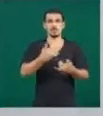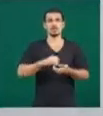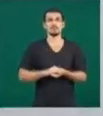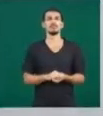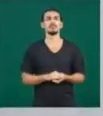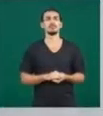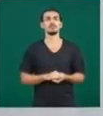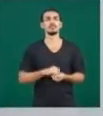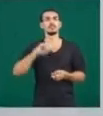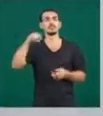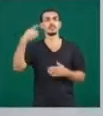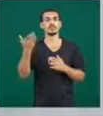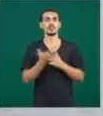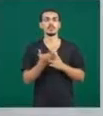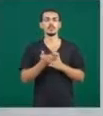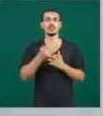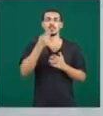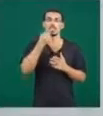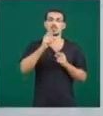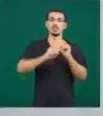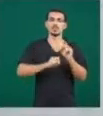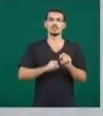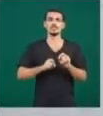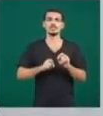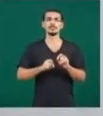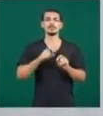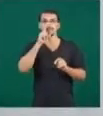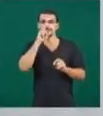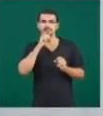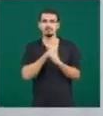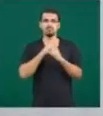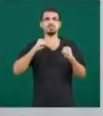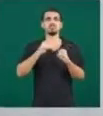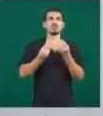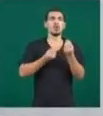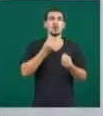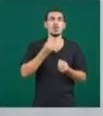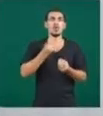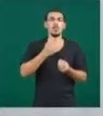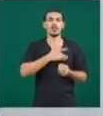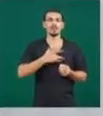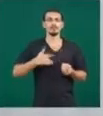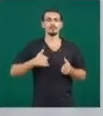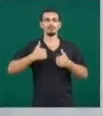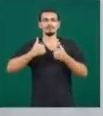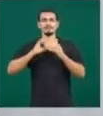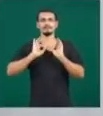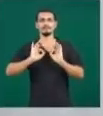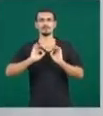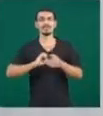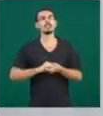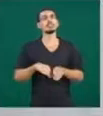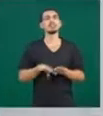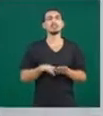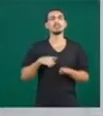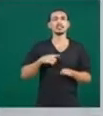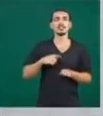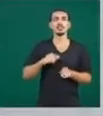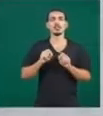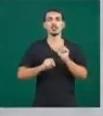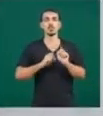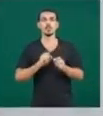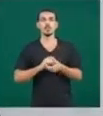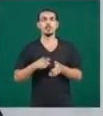dos perigos da obesidade, como investir melhor em bons hábitos de vida. E mais, tem competição de robôs vindo por aí.